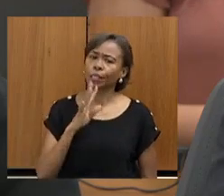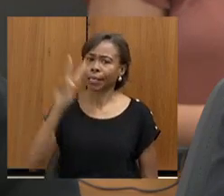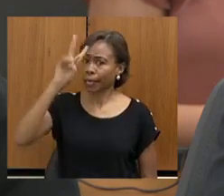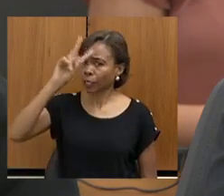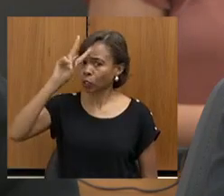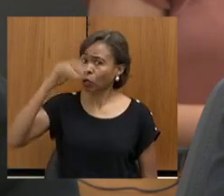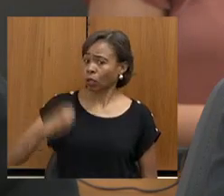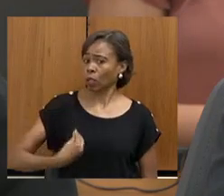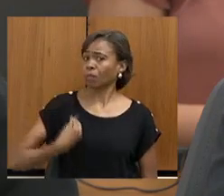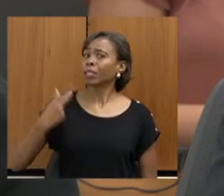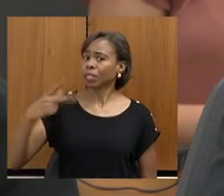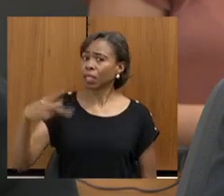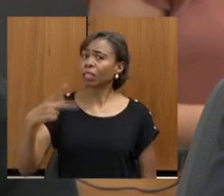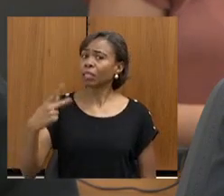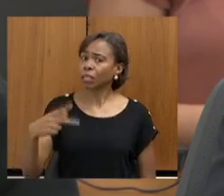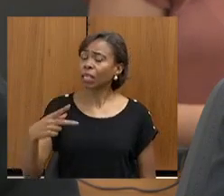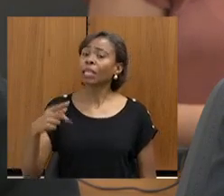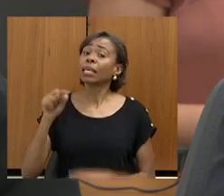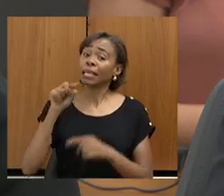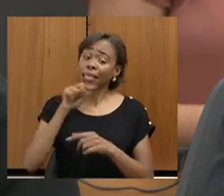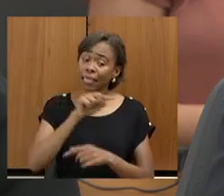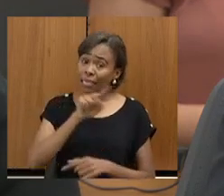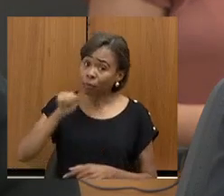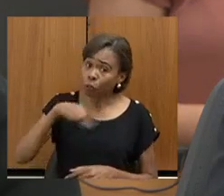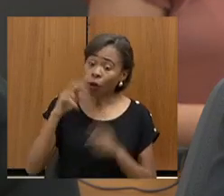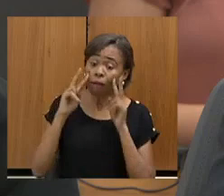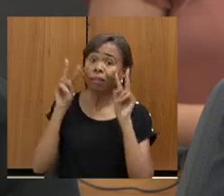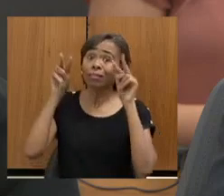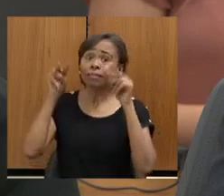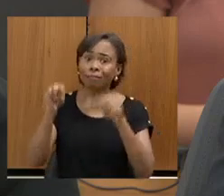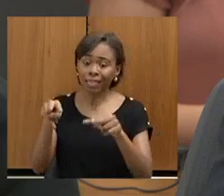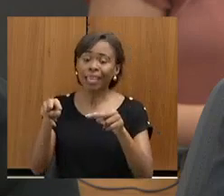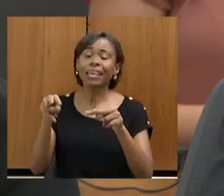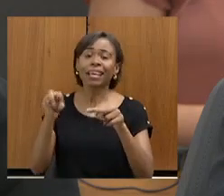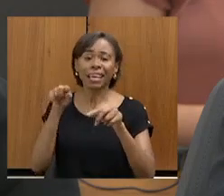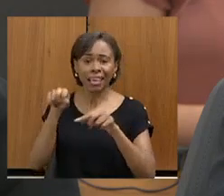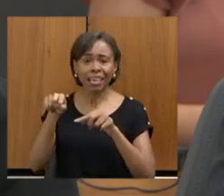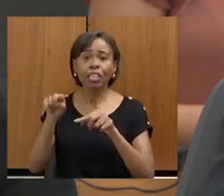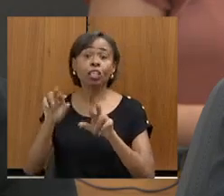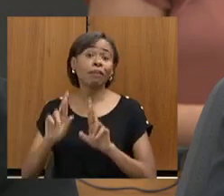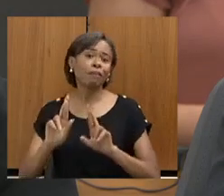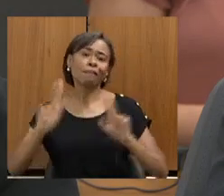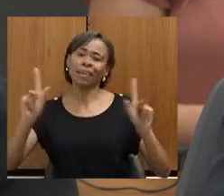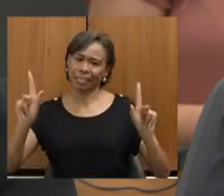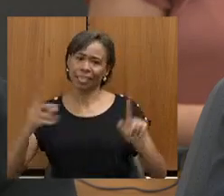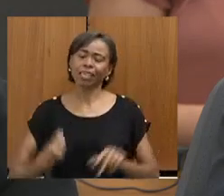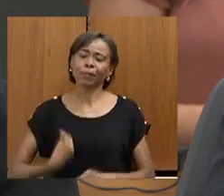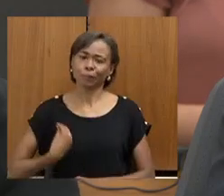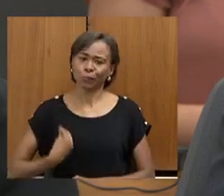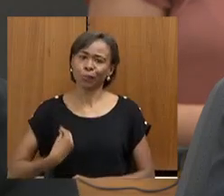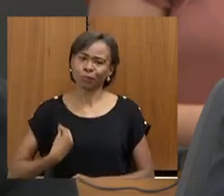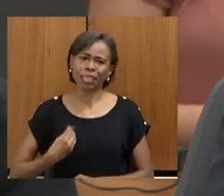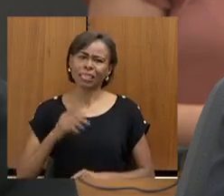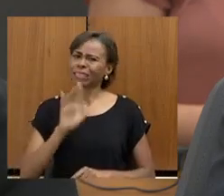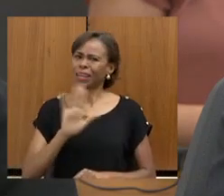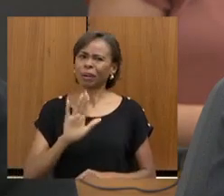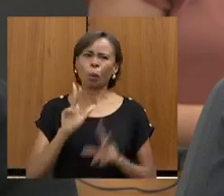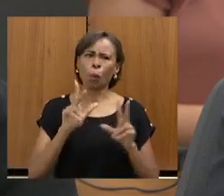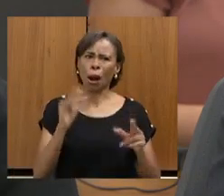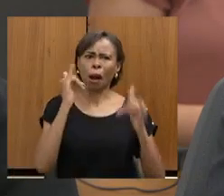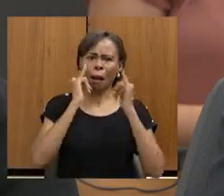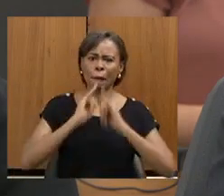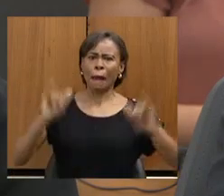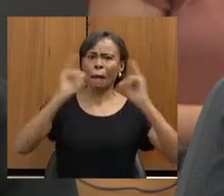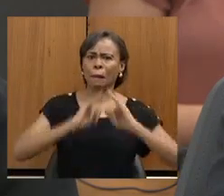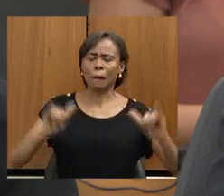e que ele possa ser percebido para além da forma apresentada em inúmeras notícias divulgadas.